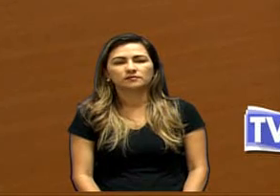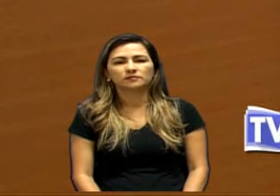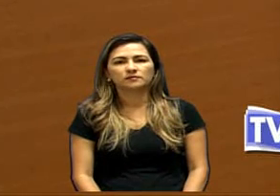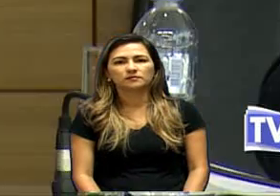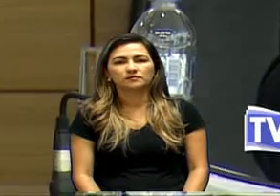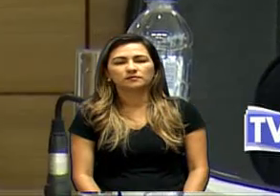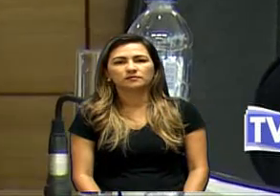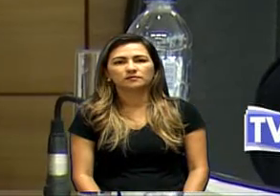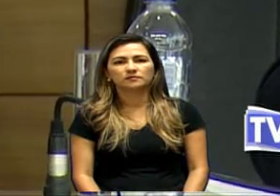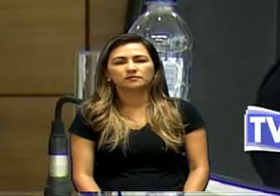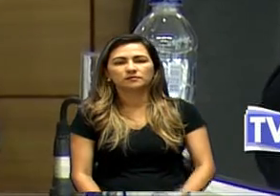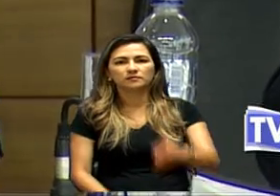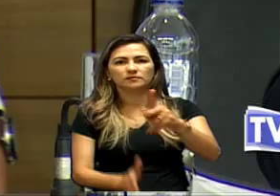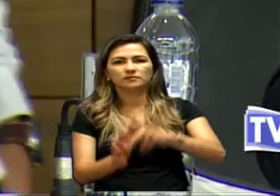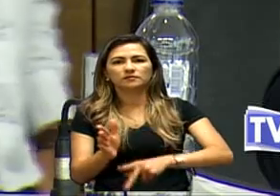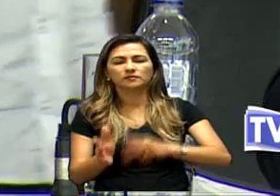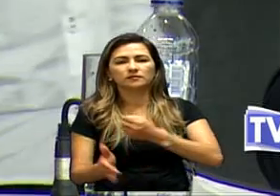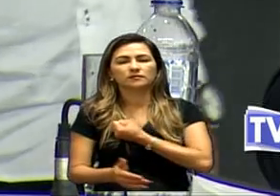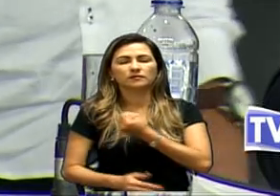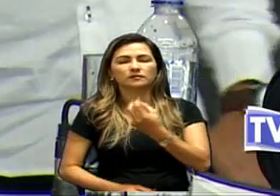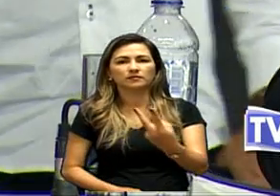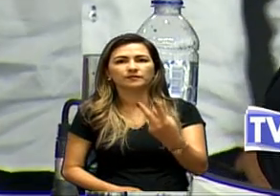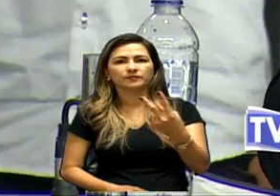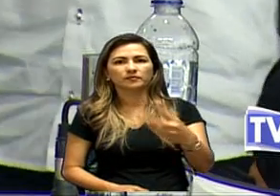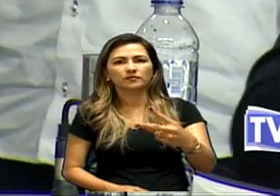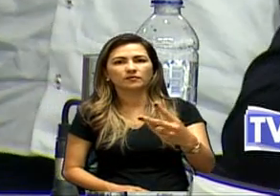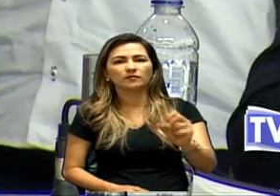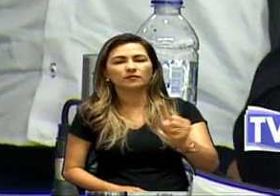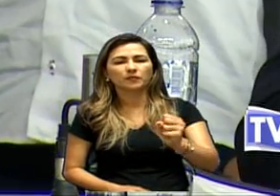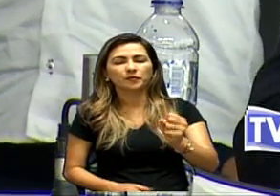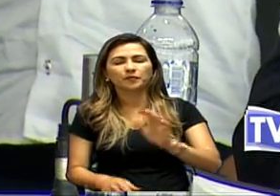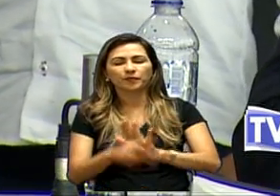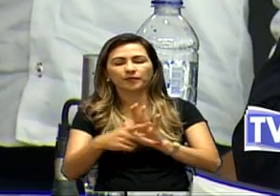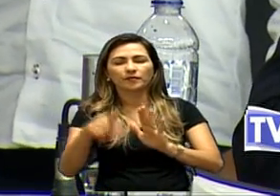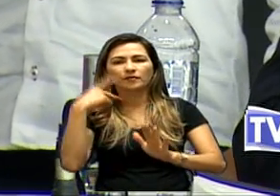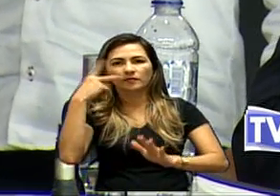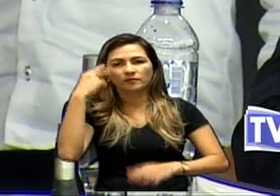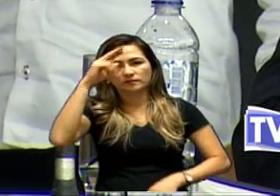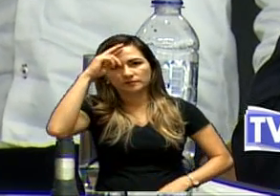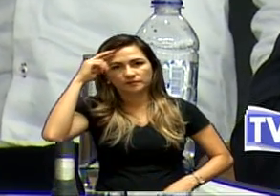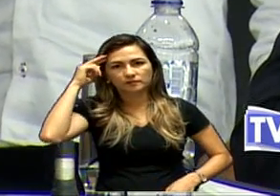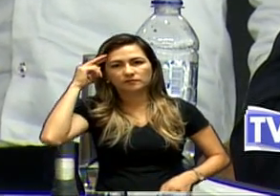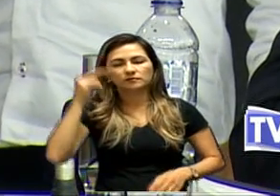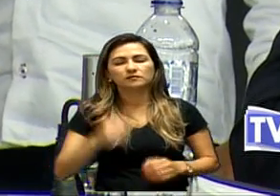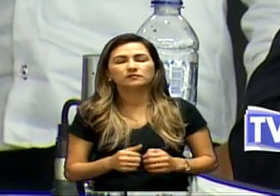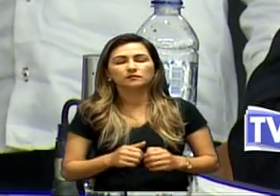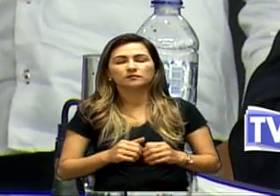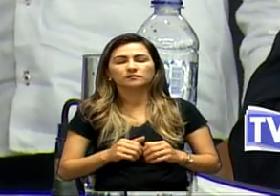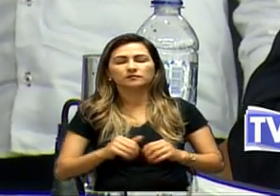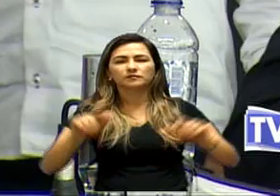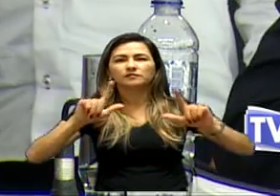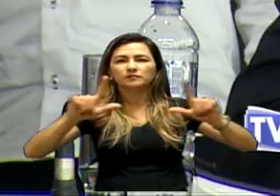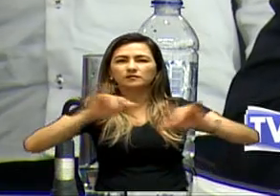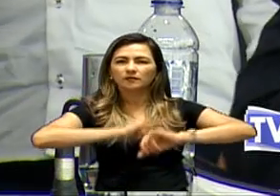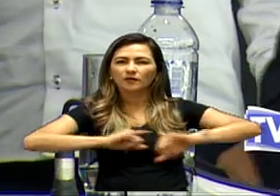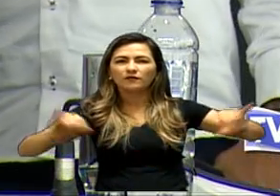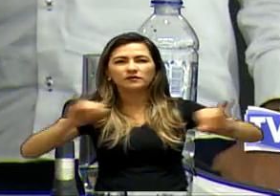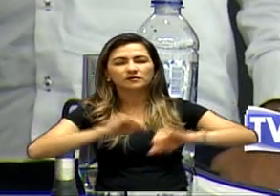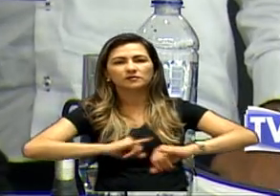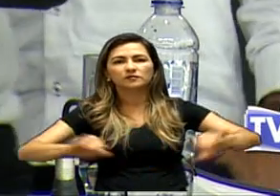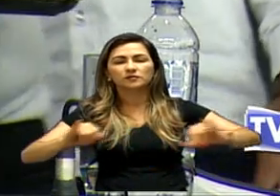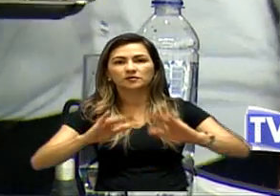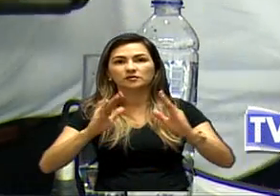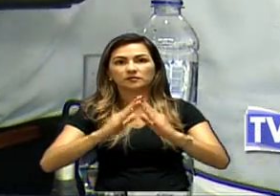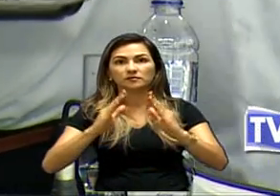Apresentação, veto, projeto de lei 228 do Rafael Militão, campanha da farmácia solidária a ser